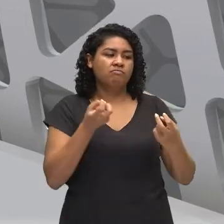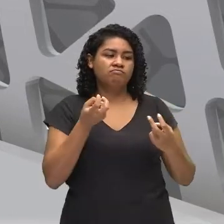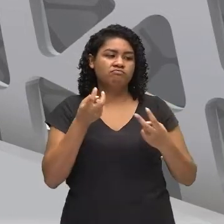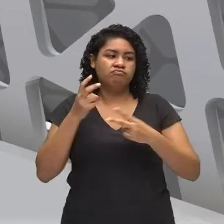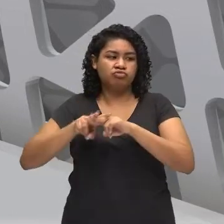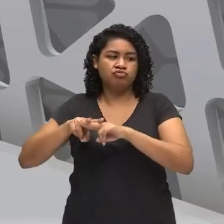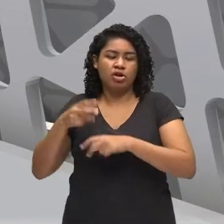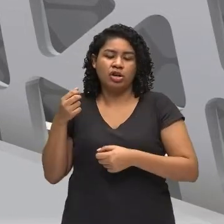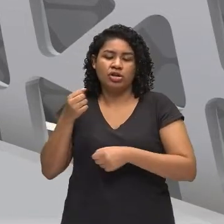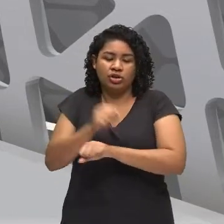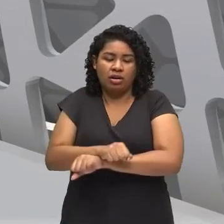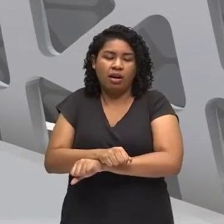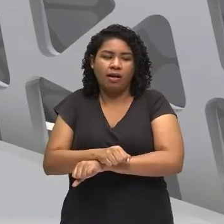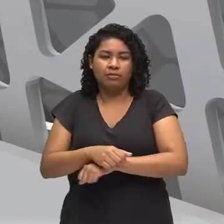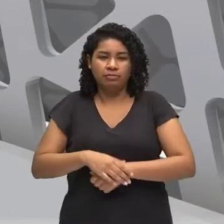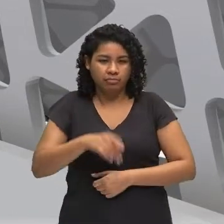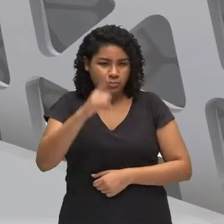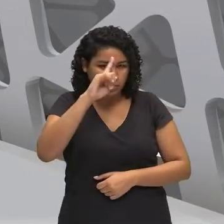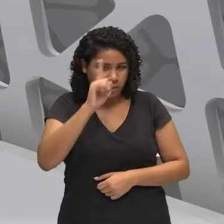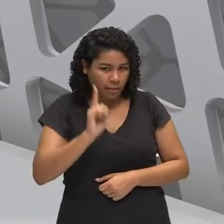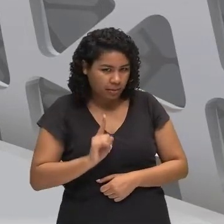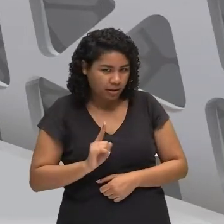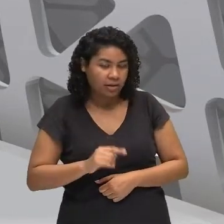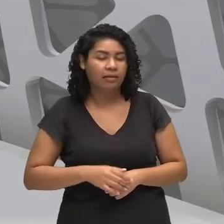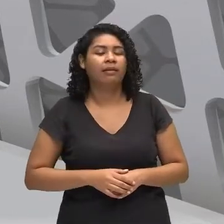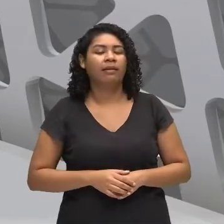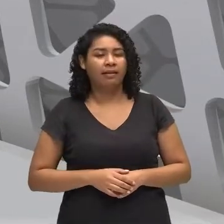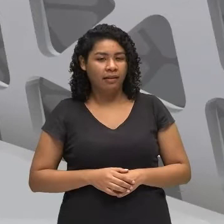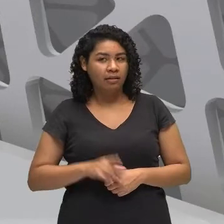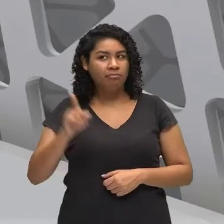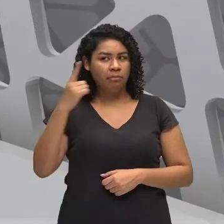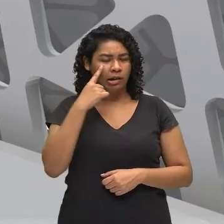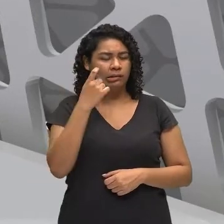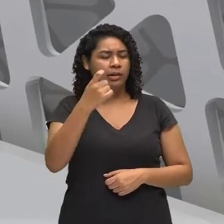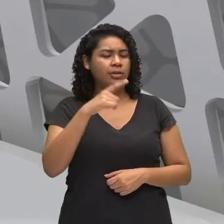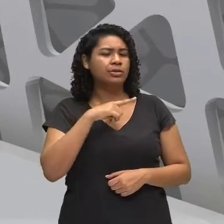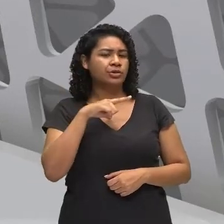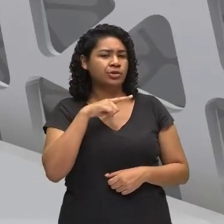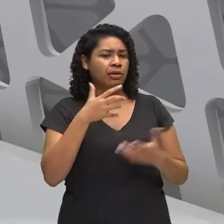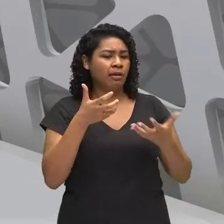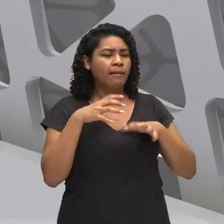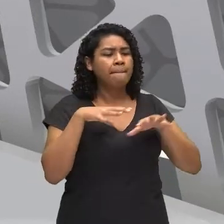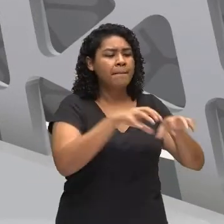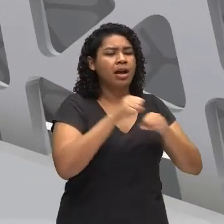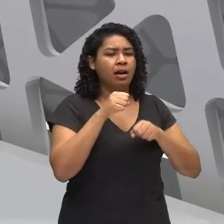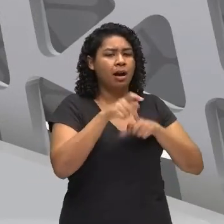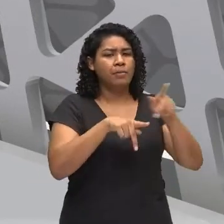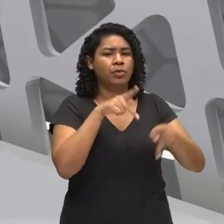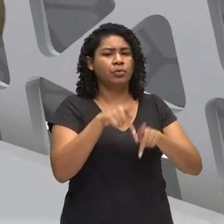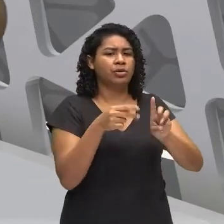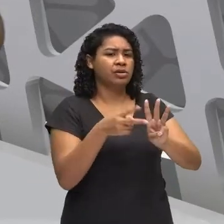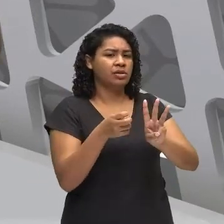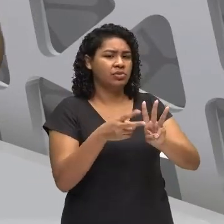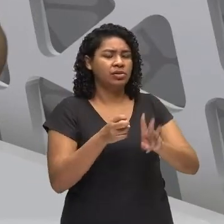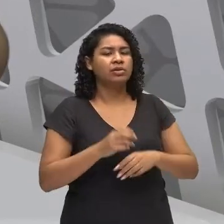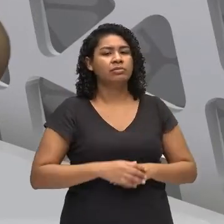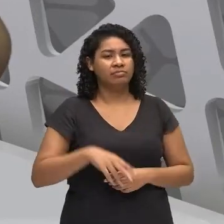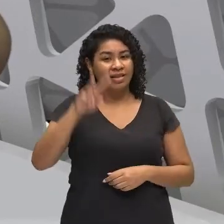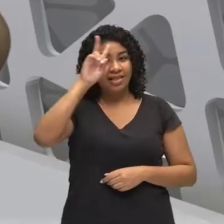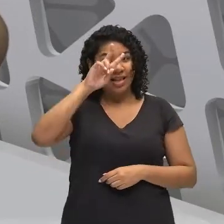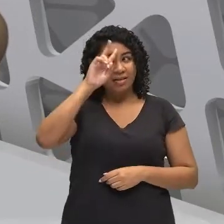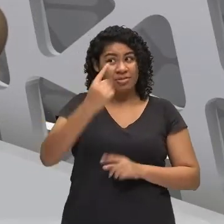sabendo agora. Lembra que essa prática de escravidão indígena já acontecia há algum tempo, desde 1530, com o